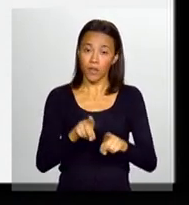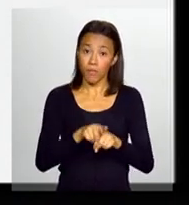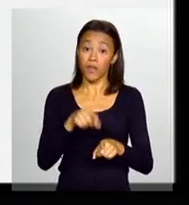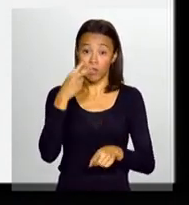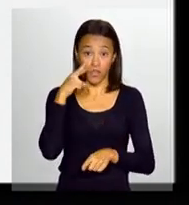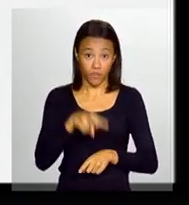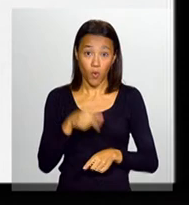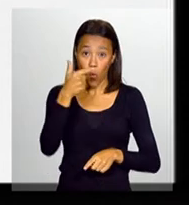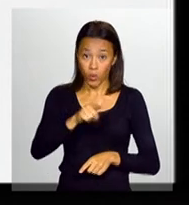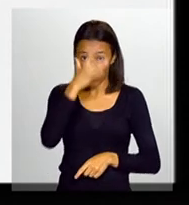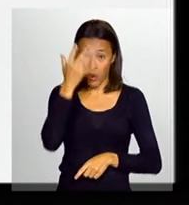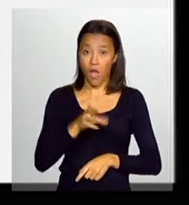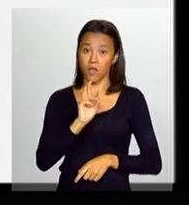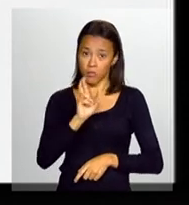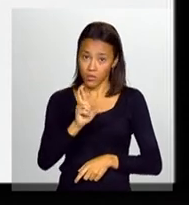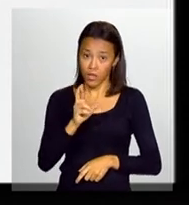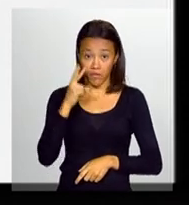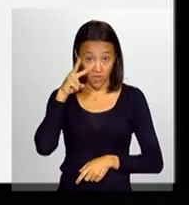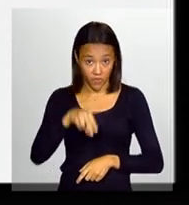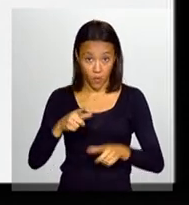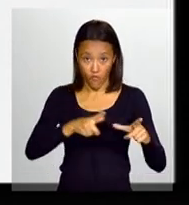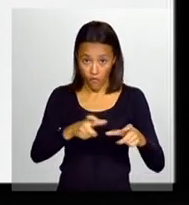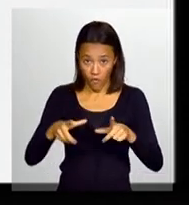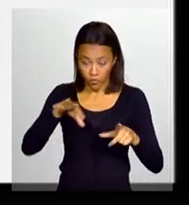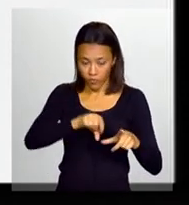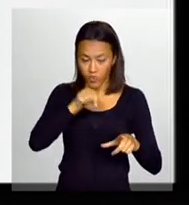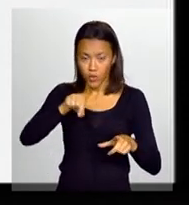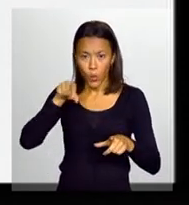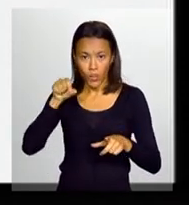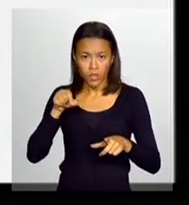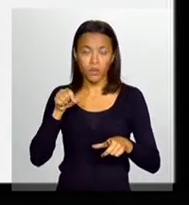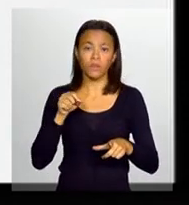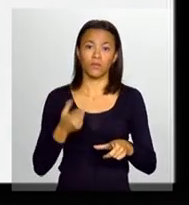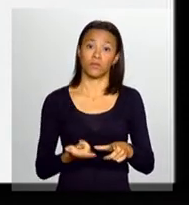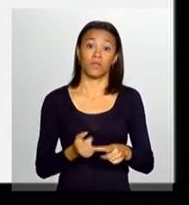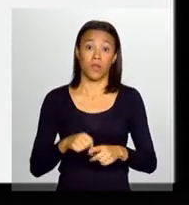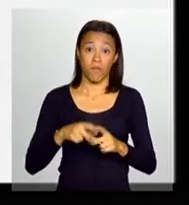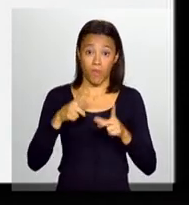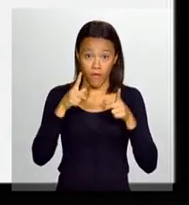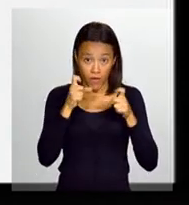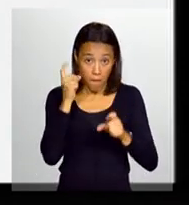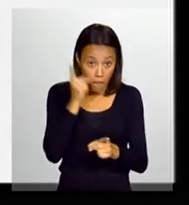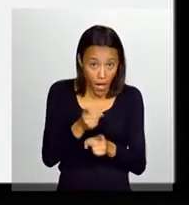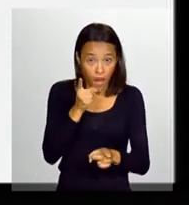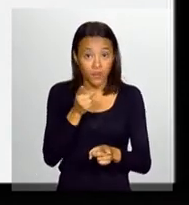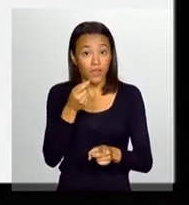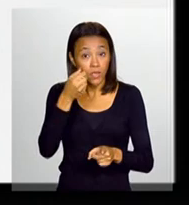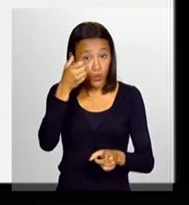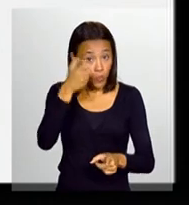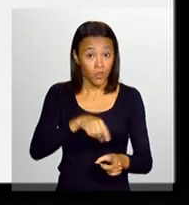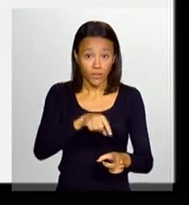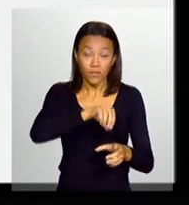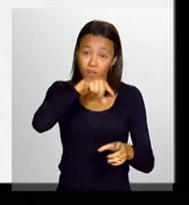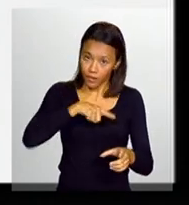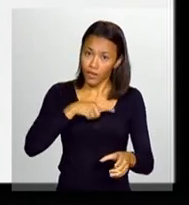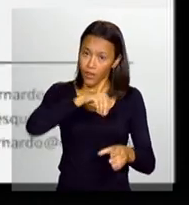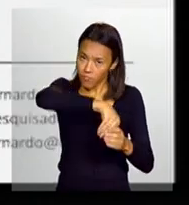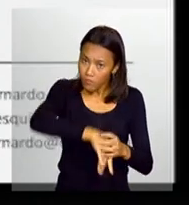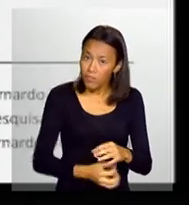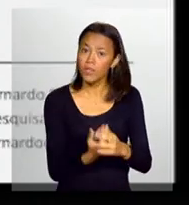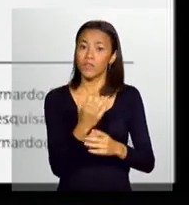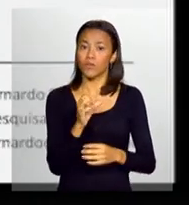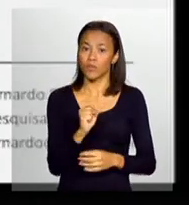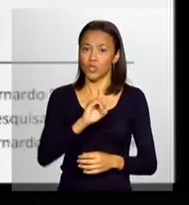pelo sobrevoo daqueles polígonos que foram selecionados para fazer o sobrevoo e a identificação das culturas de soja entre as culturas